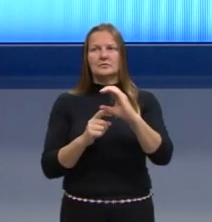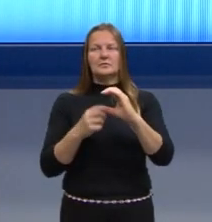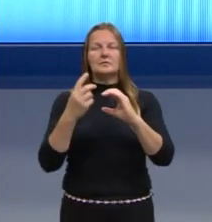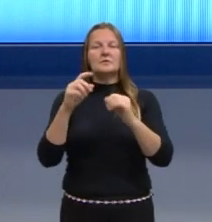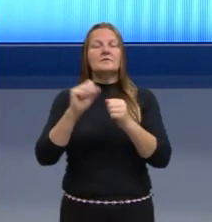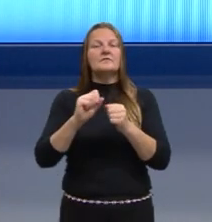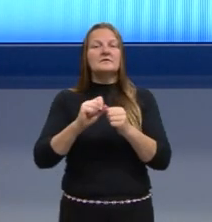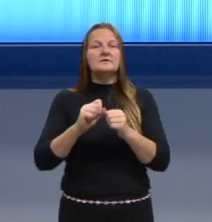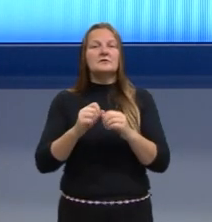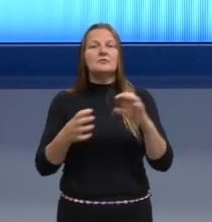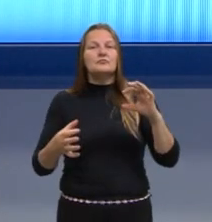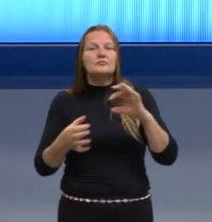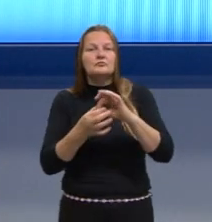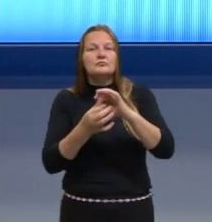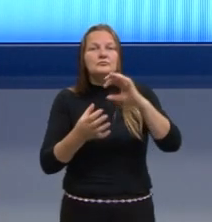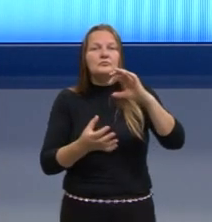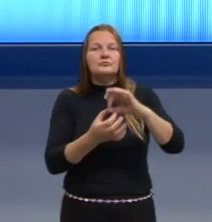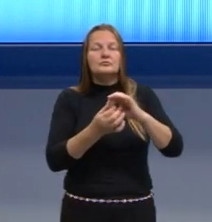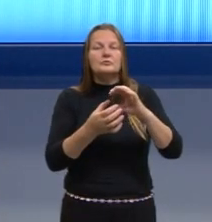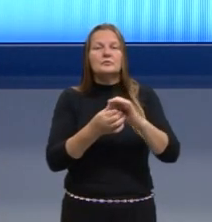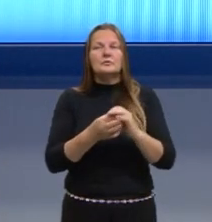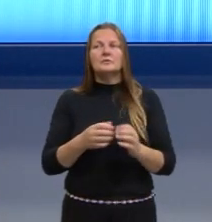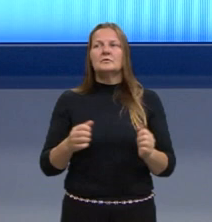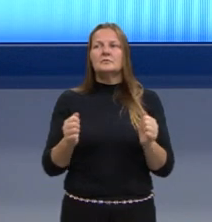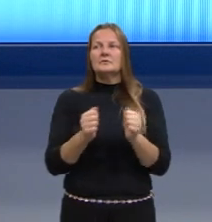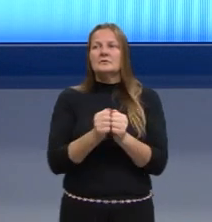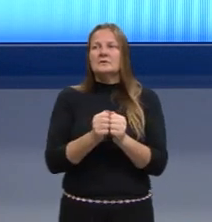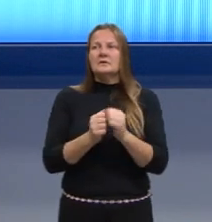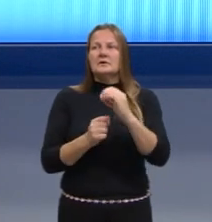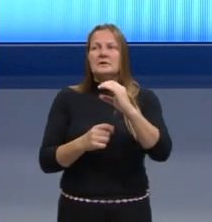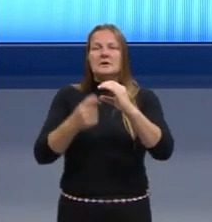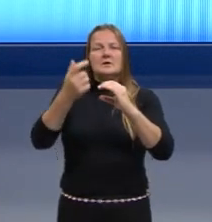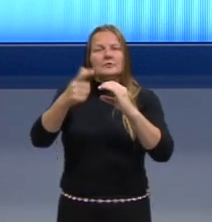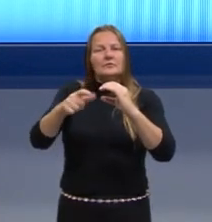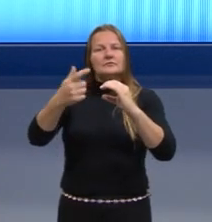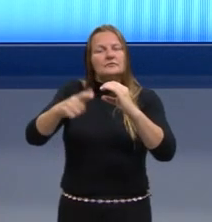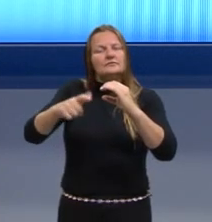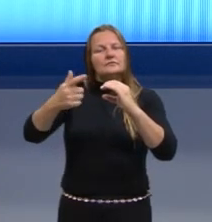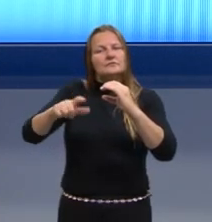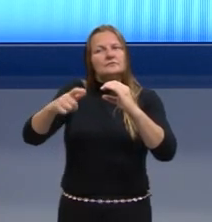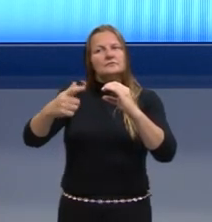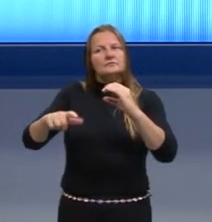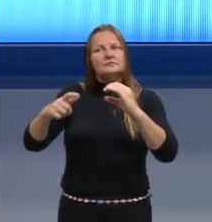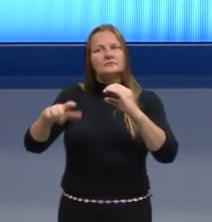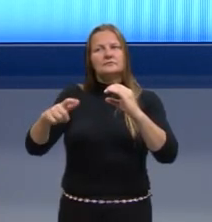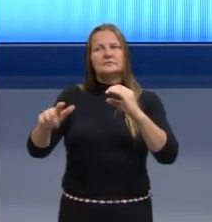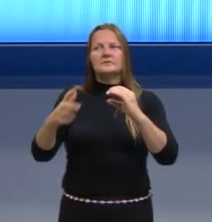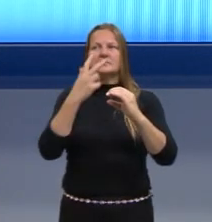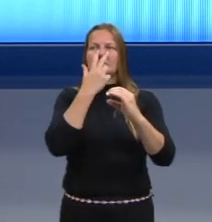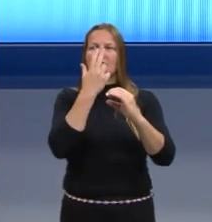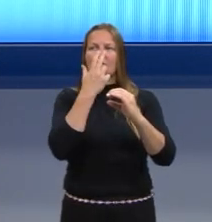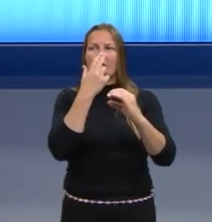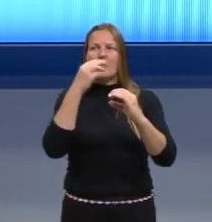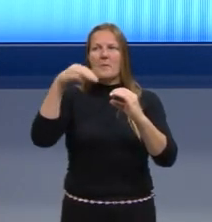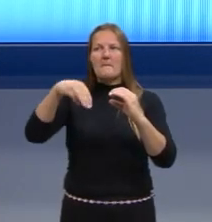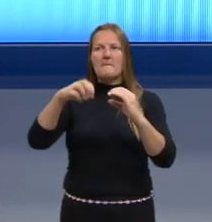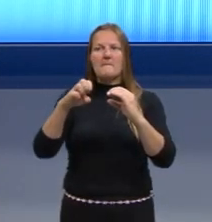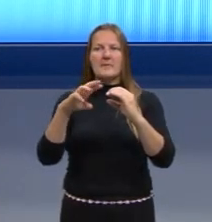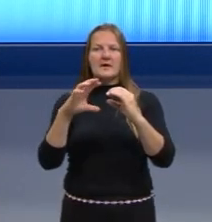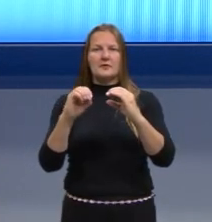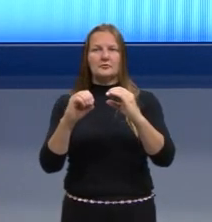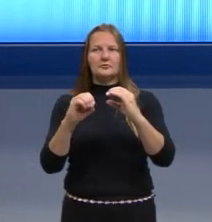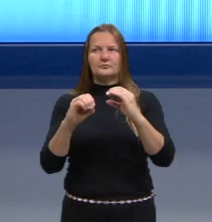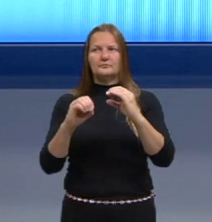a Constituição do polímero vai ter várias repetições desse primeiro né que é o monômero